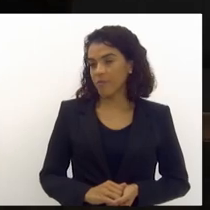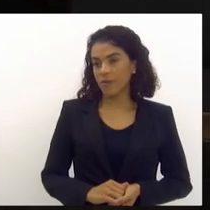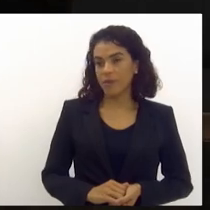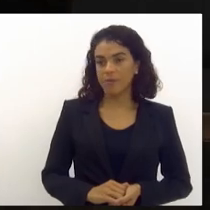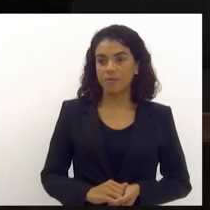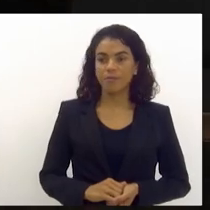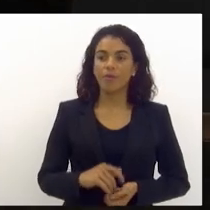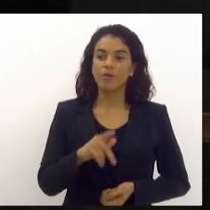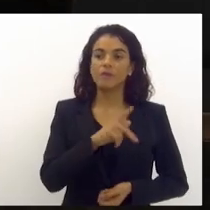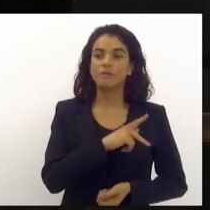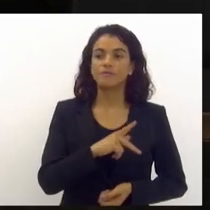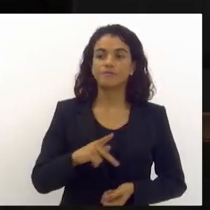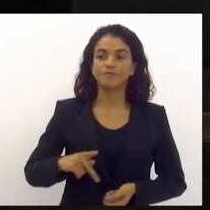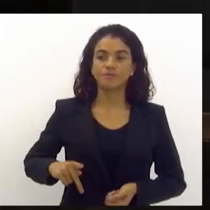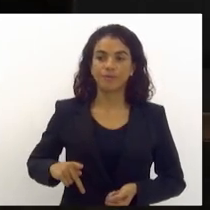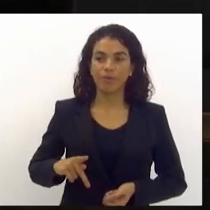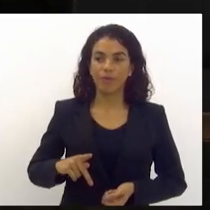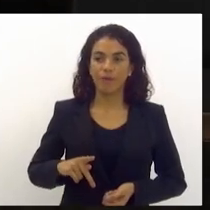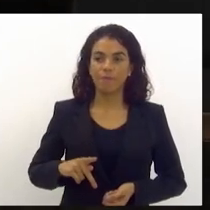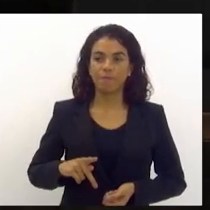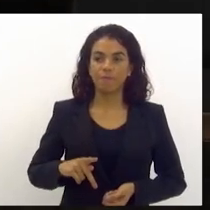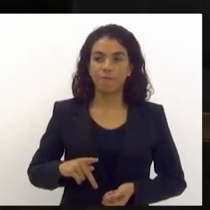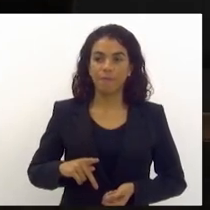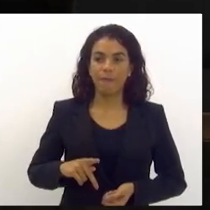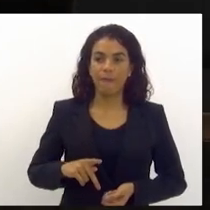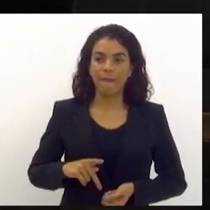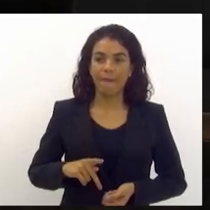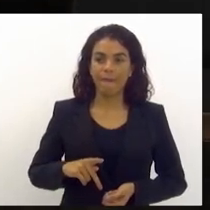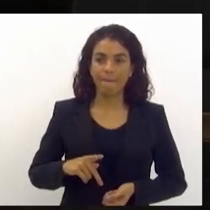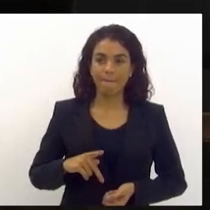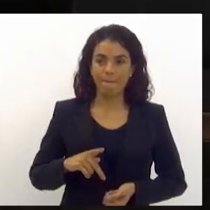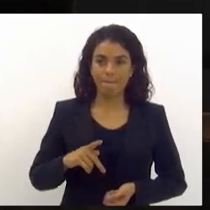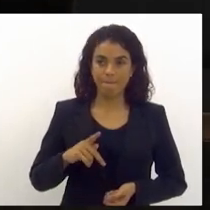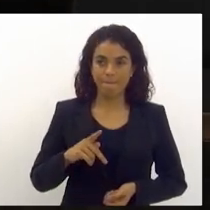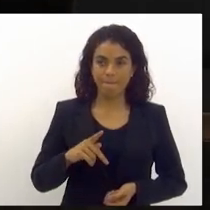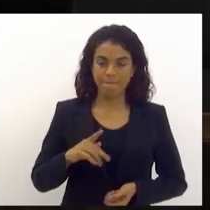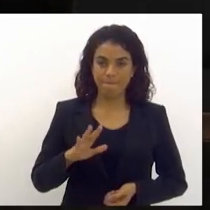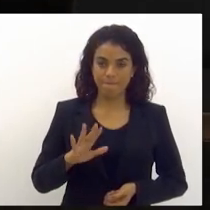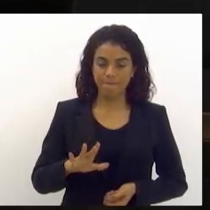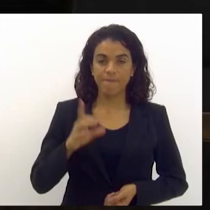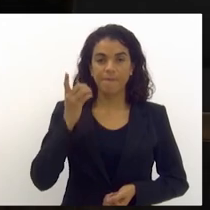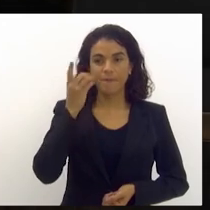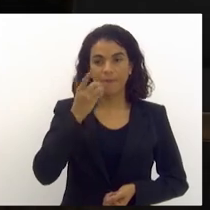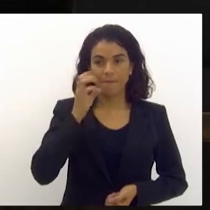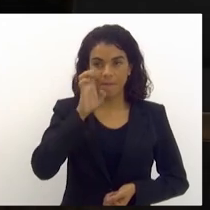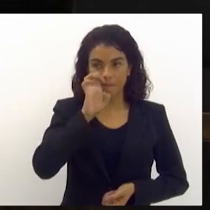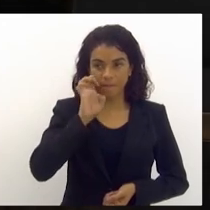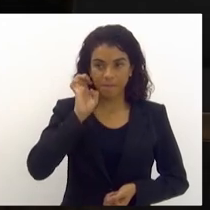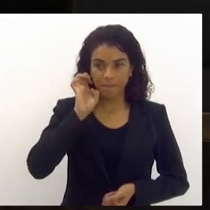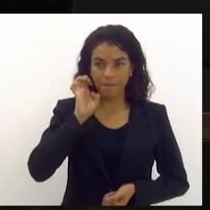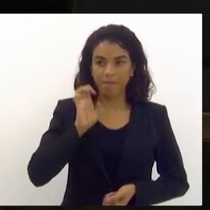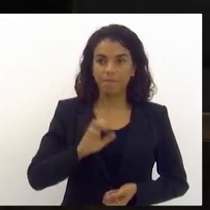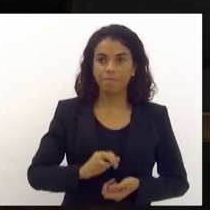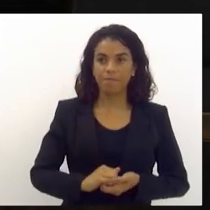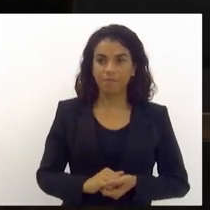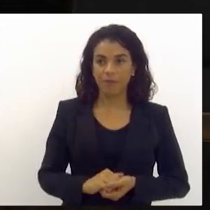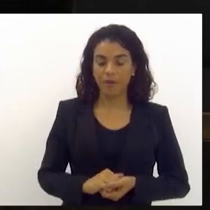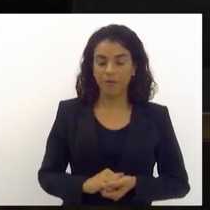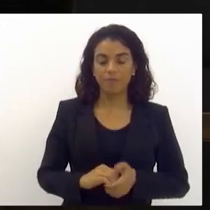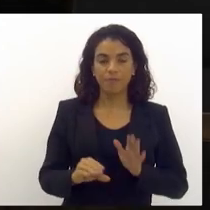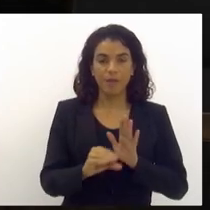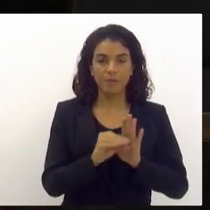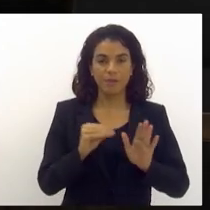Senhor presidente. Requerimento de destaque, deputado Luiz. Desculpa, é da deputada Érica Takimoto. A